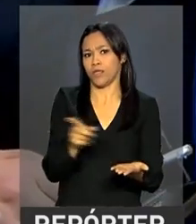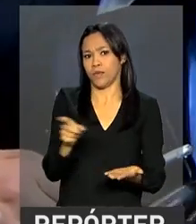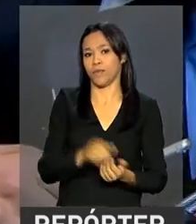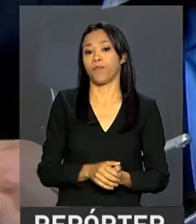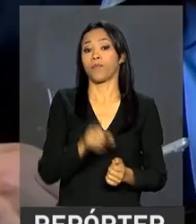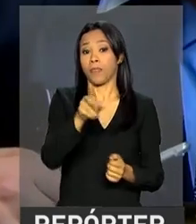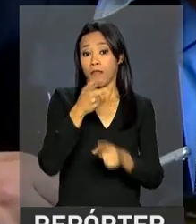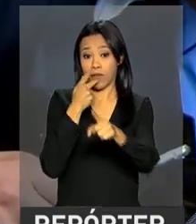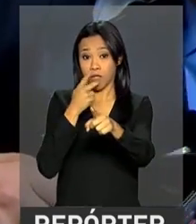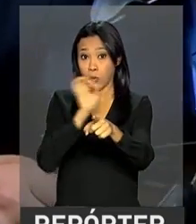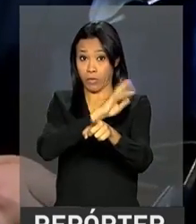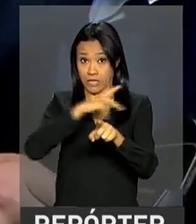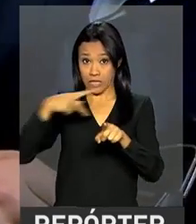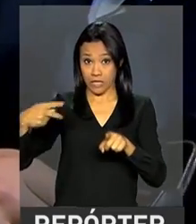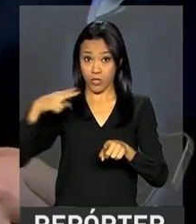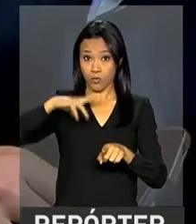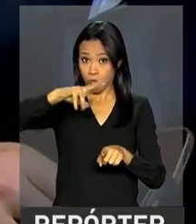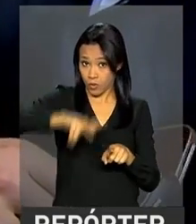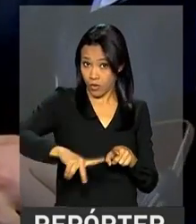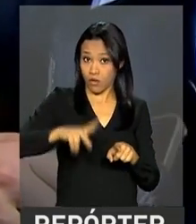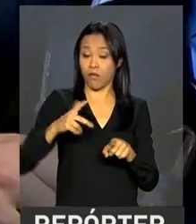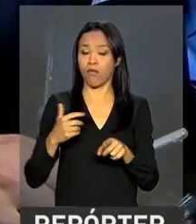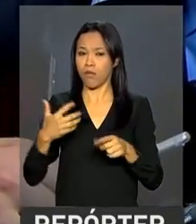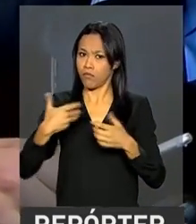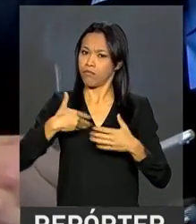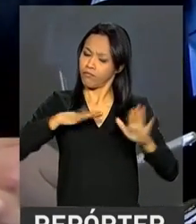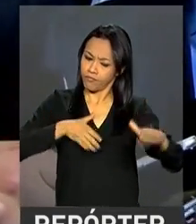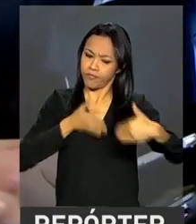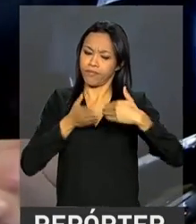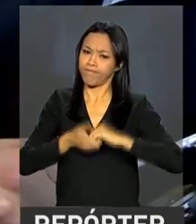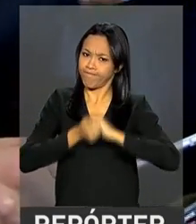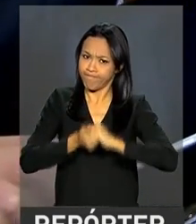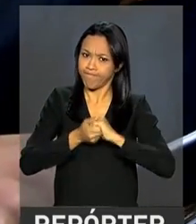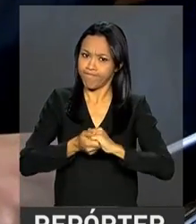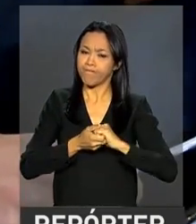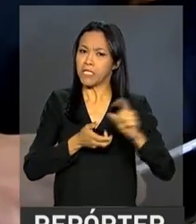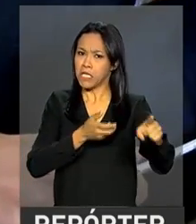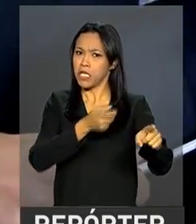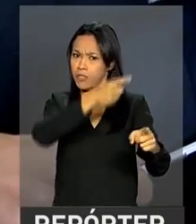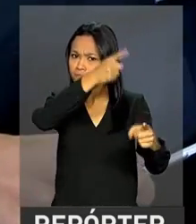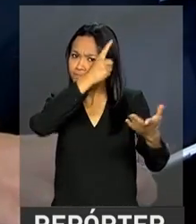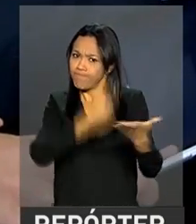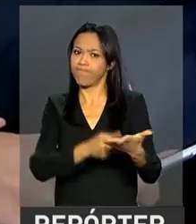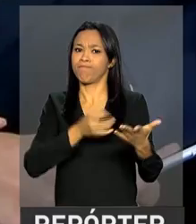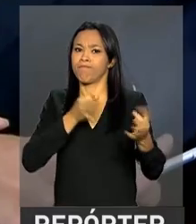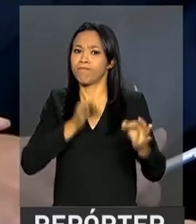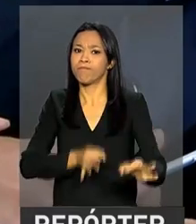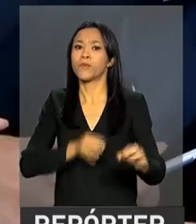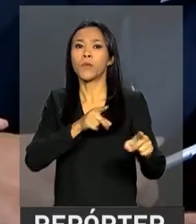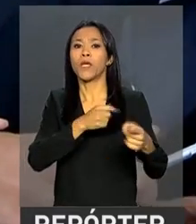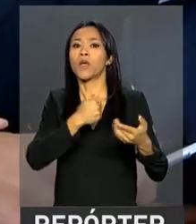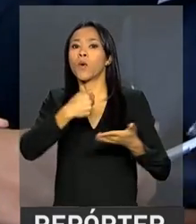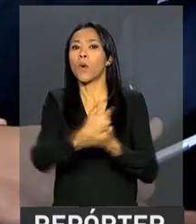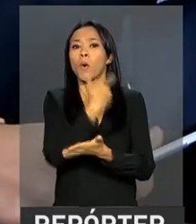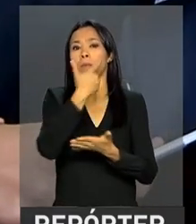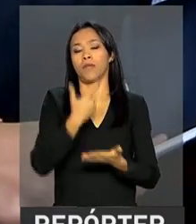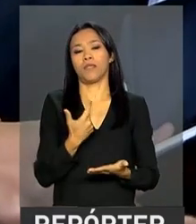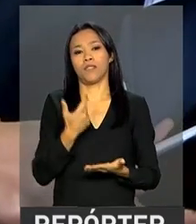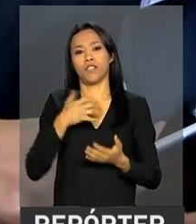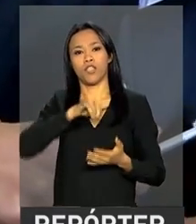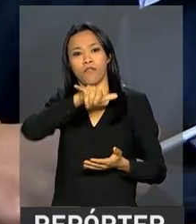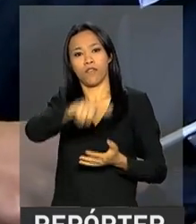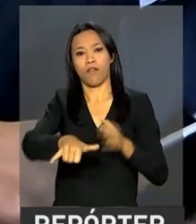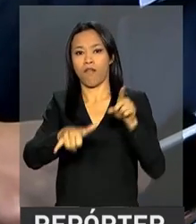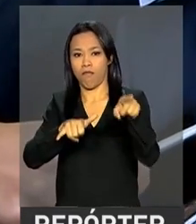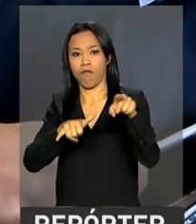Portugal me recebeu e confirmou algo que já vinha sendo negociado, que é a compra de aviões da Embraer.